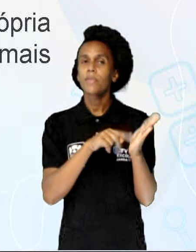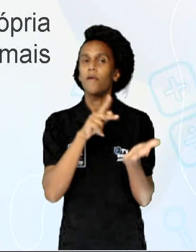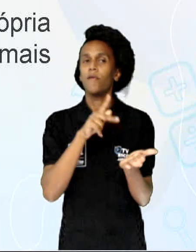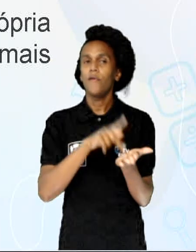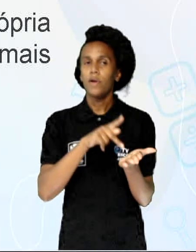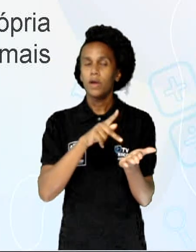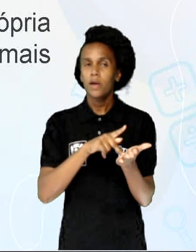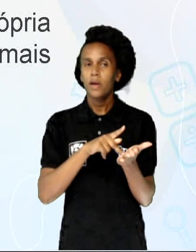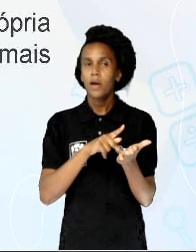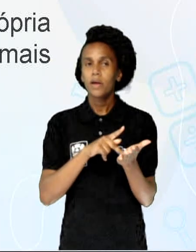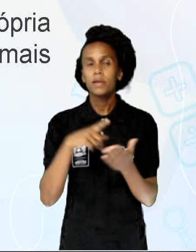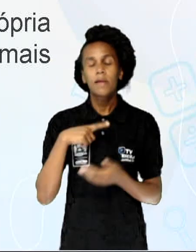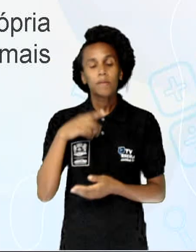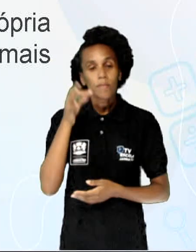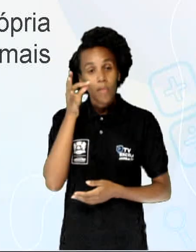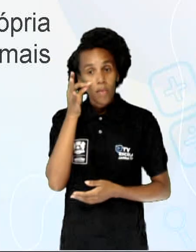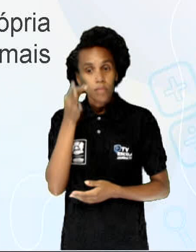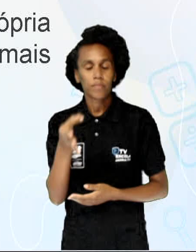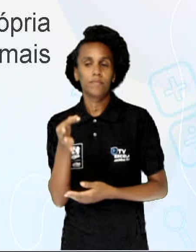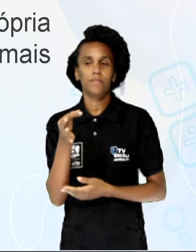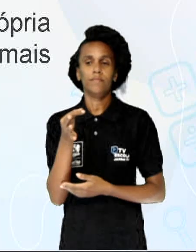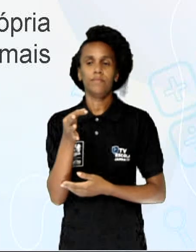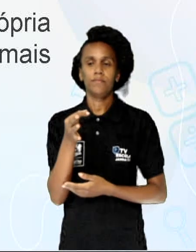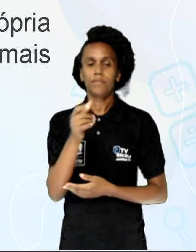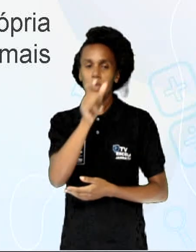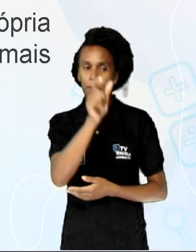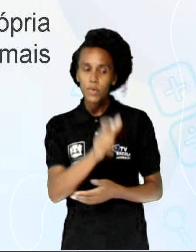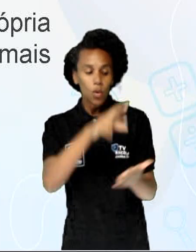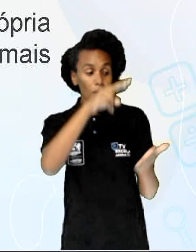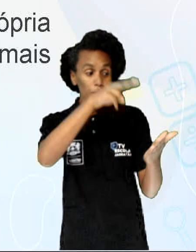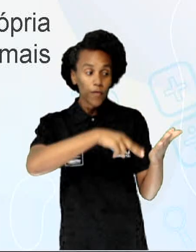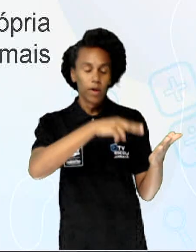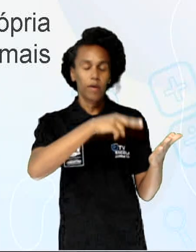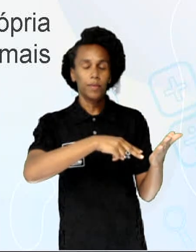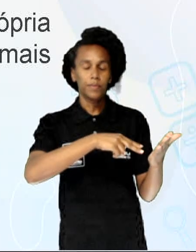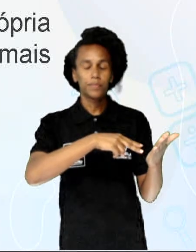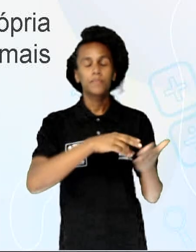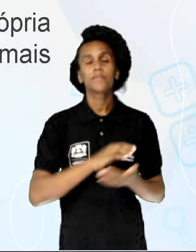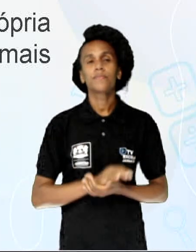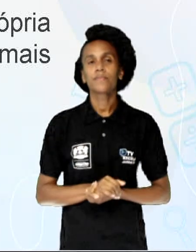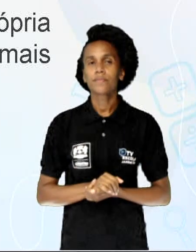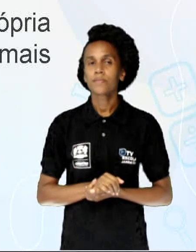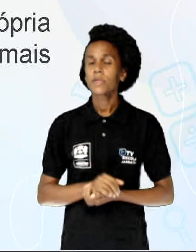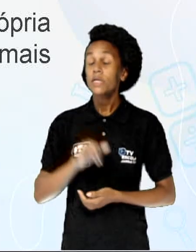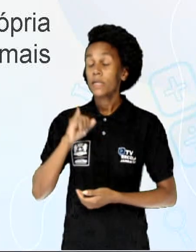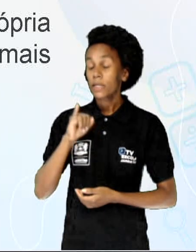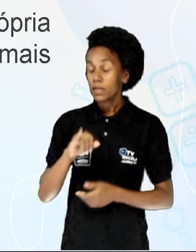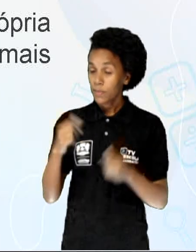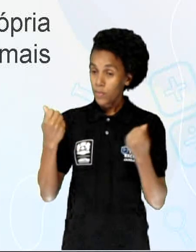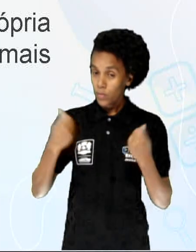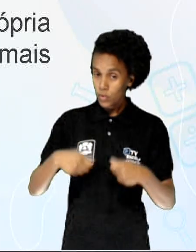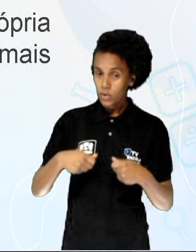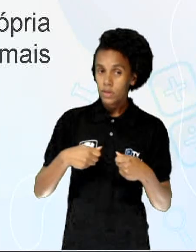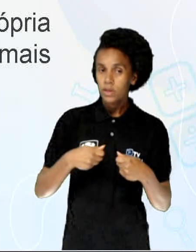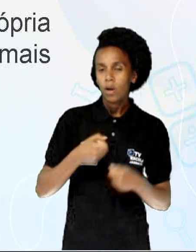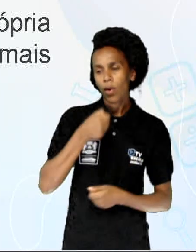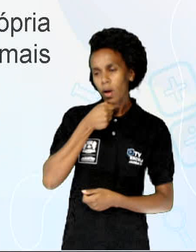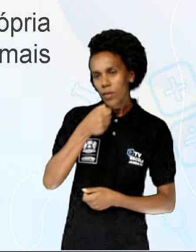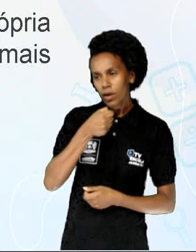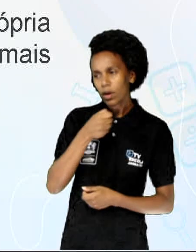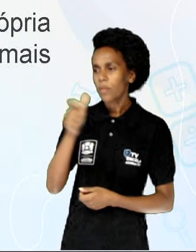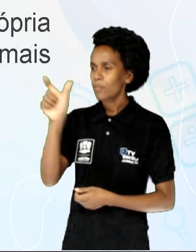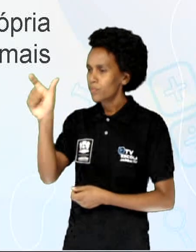para o leitor, tá? E além disso, se for possível, entrevistar a própria pessoa, membros da família,